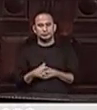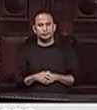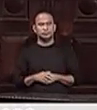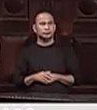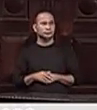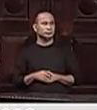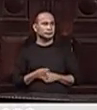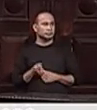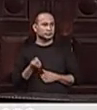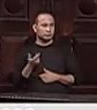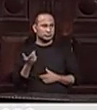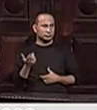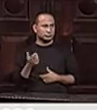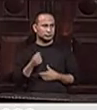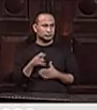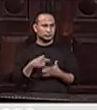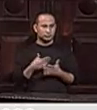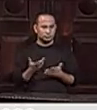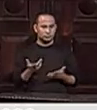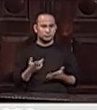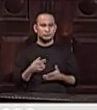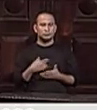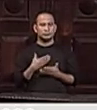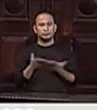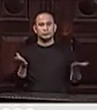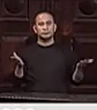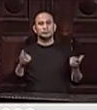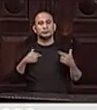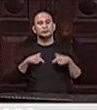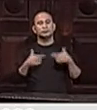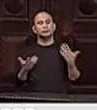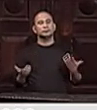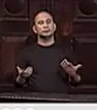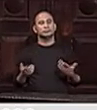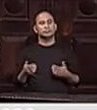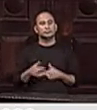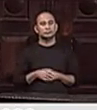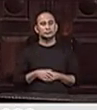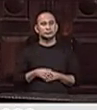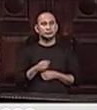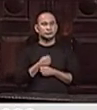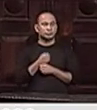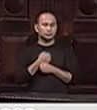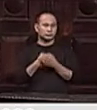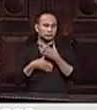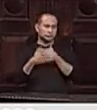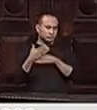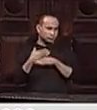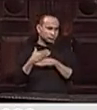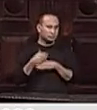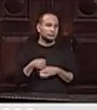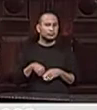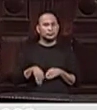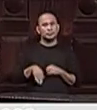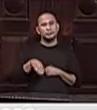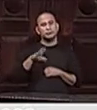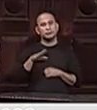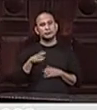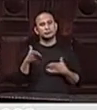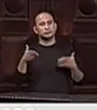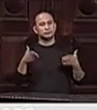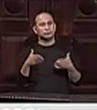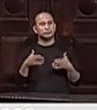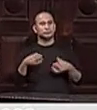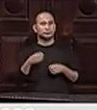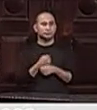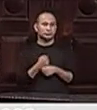líquido, um emprego perdido simplesmente no segundo trimestre do ano passado, desse ano, o que é um dado alarmante